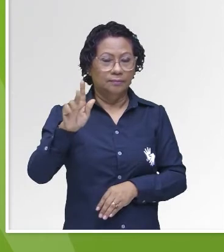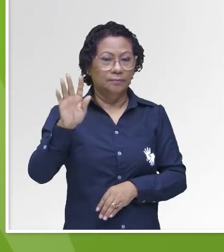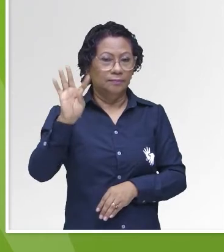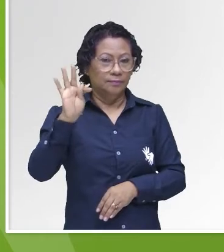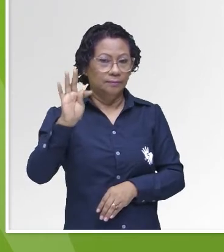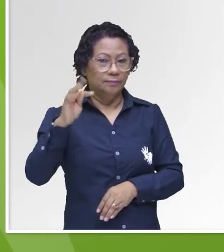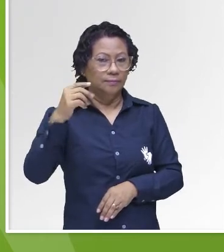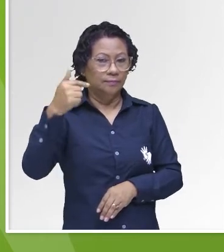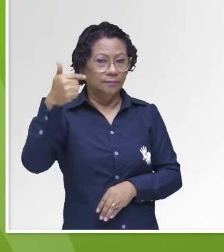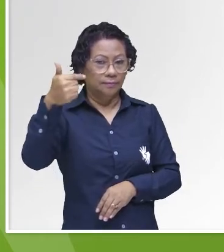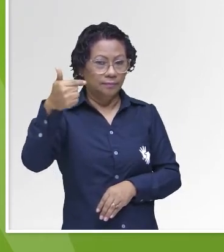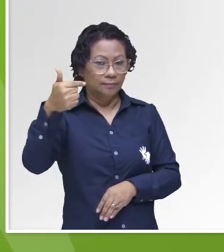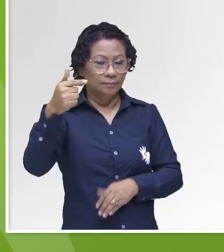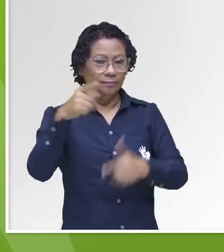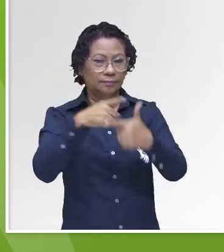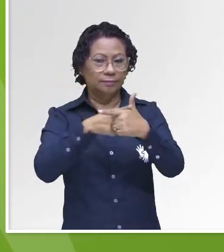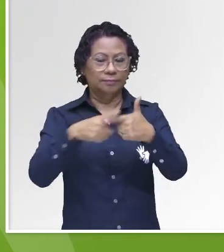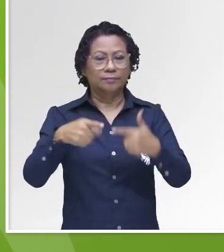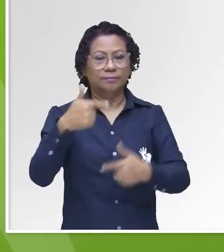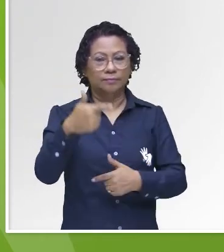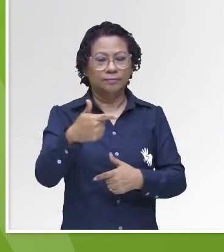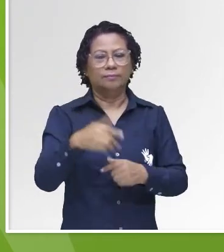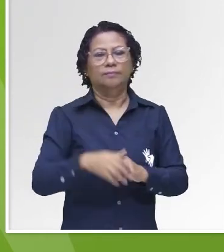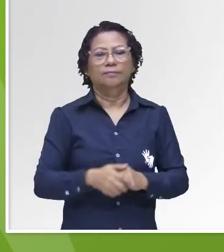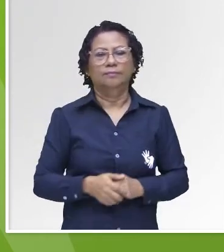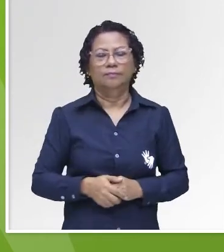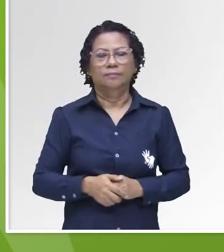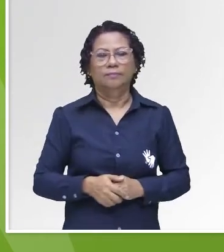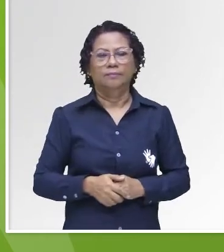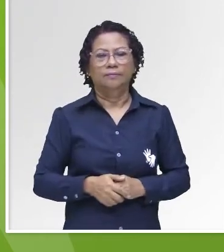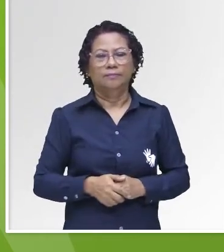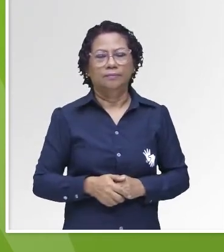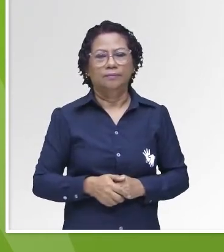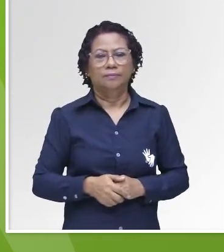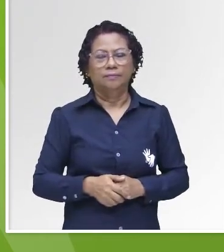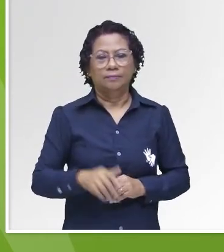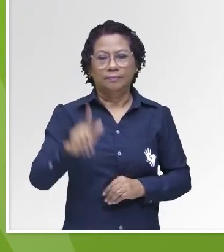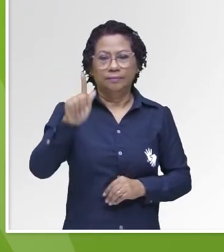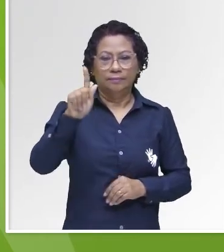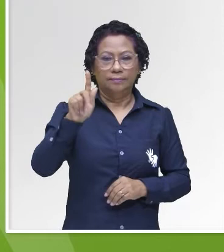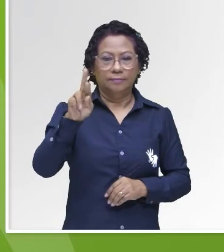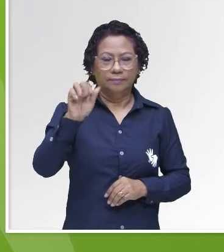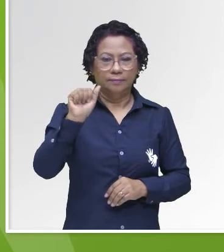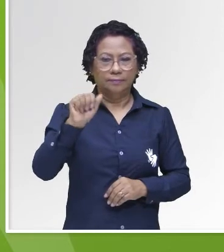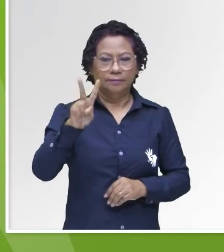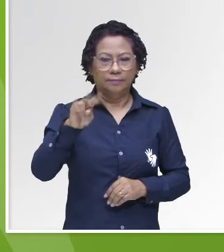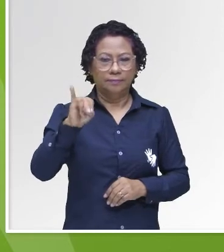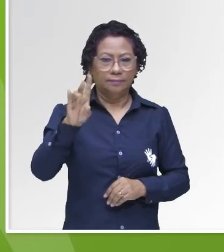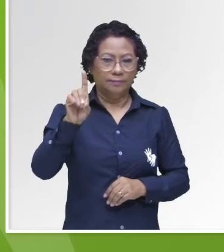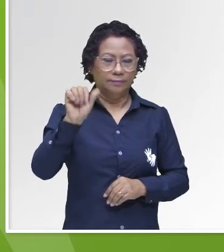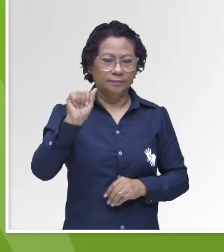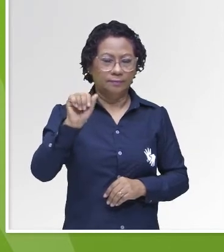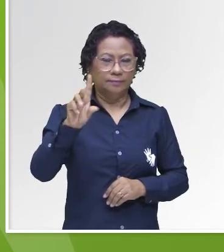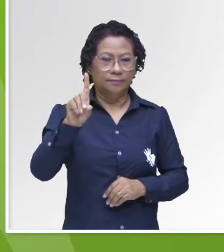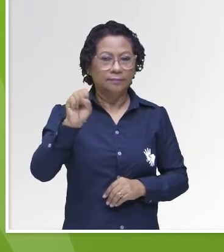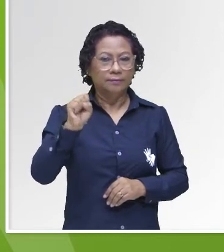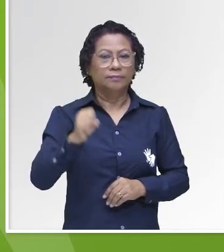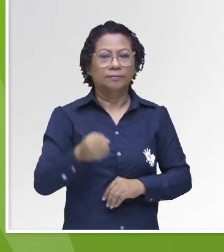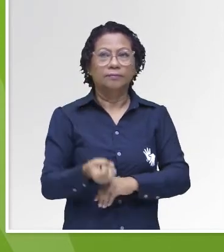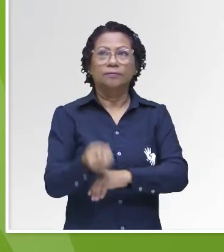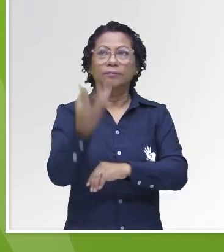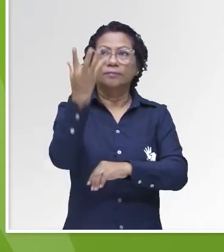quadrado sobre 2. Normalmente, a gravidade ela tem um valor fixo. Ela vale